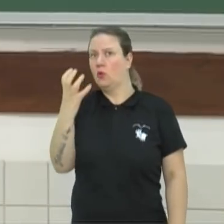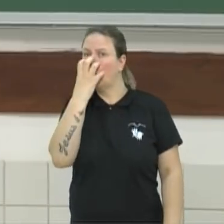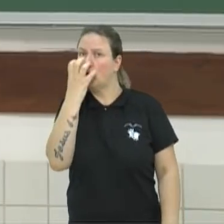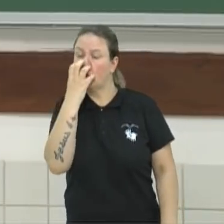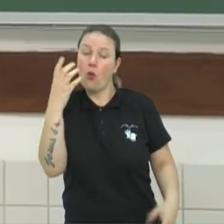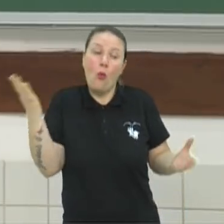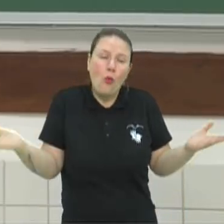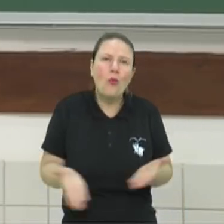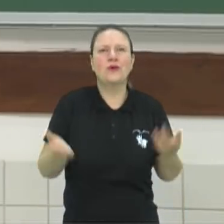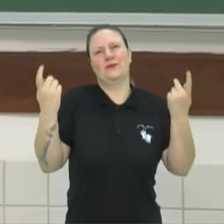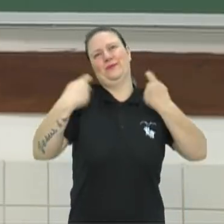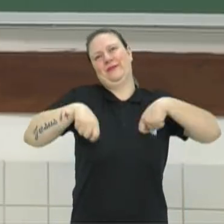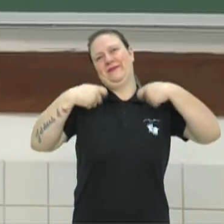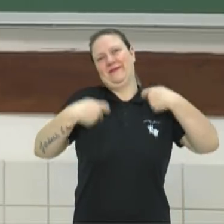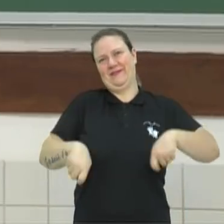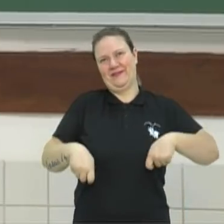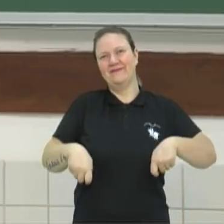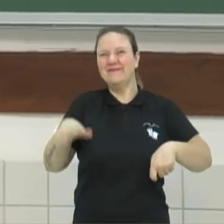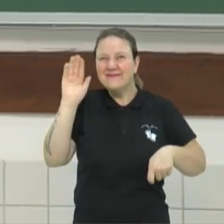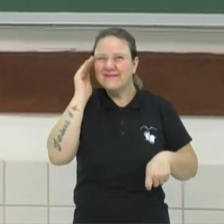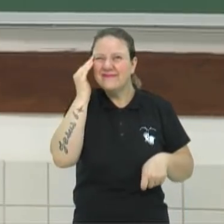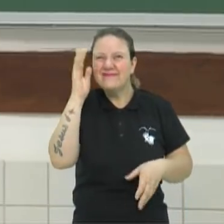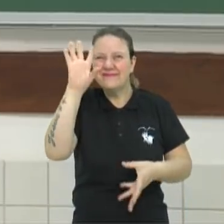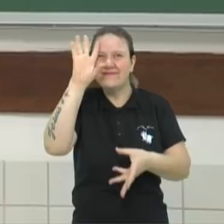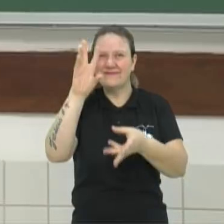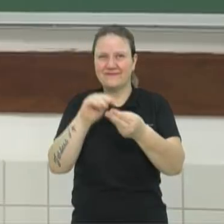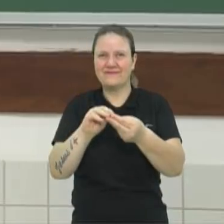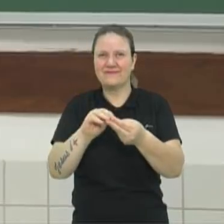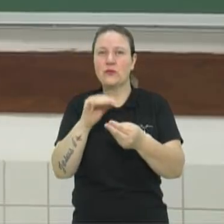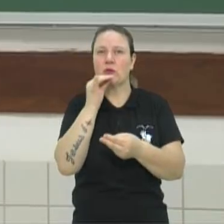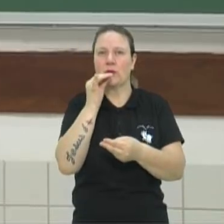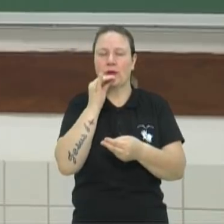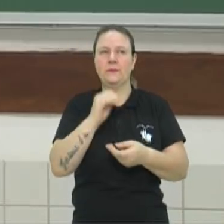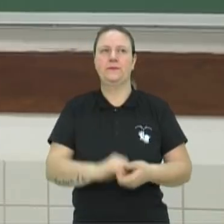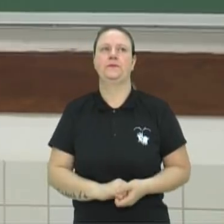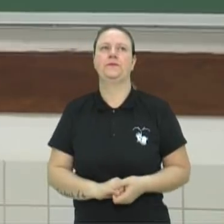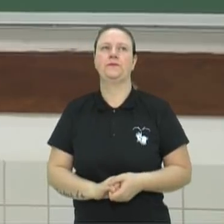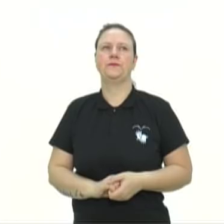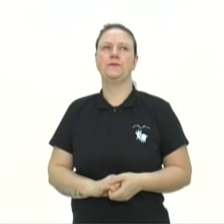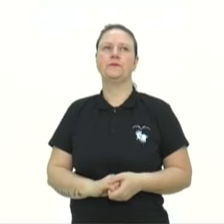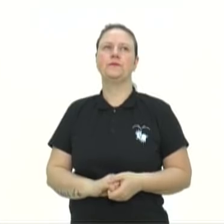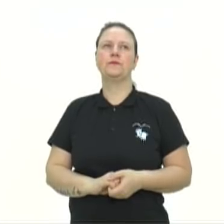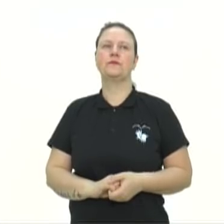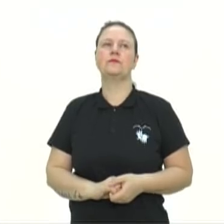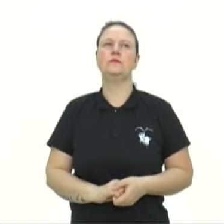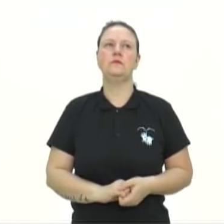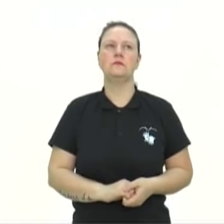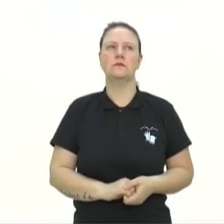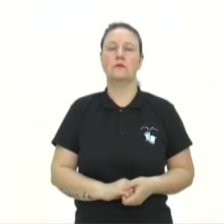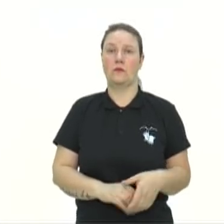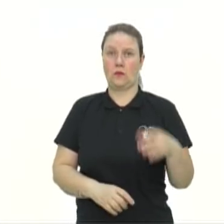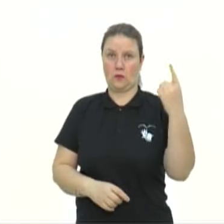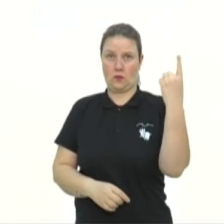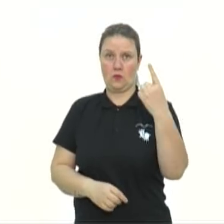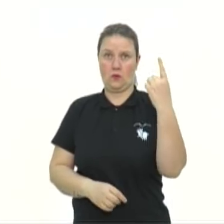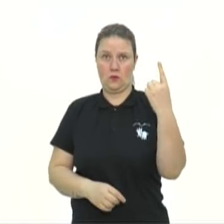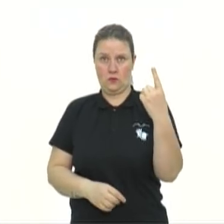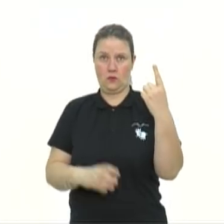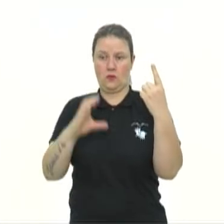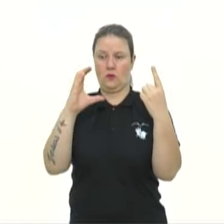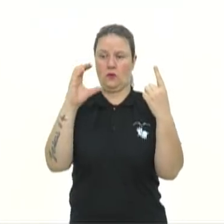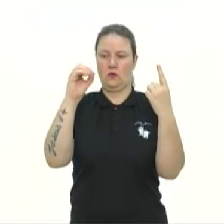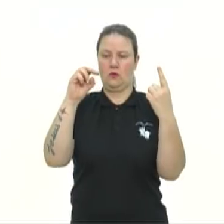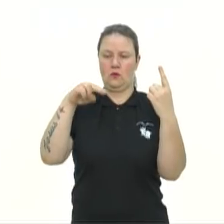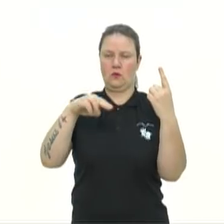precisei trazer. Entendem? Vamos observar aqui que vocês já vão entender melhor. Então, a número 1 é uma concessão.